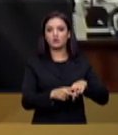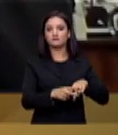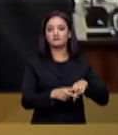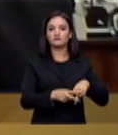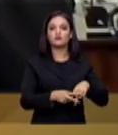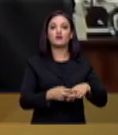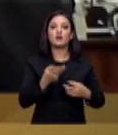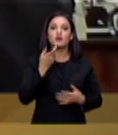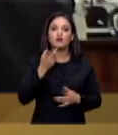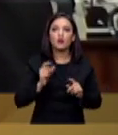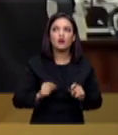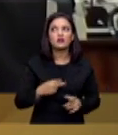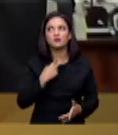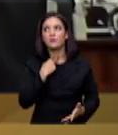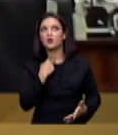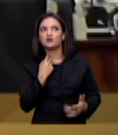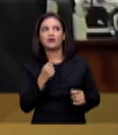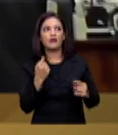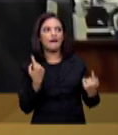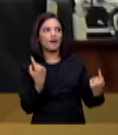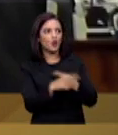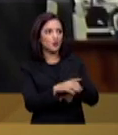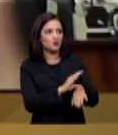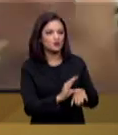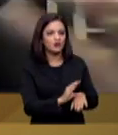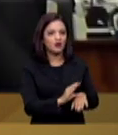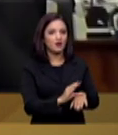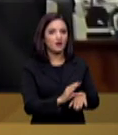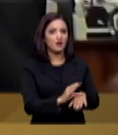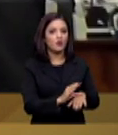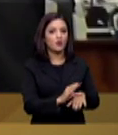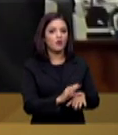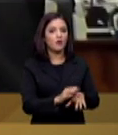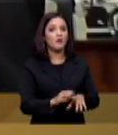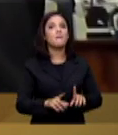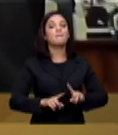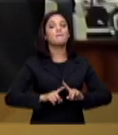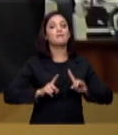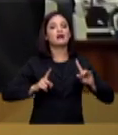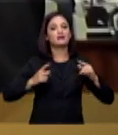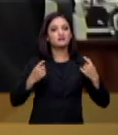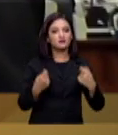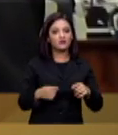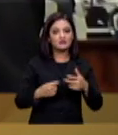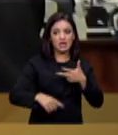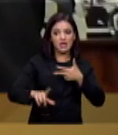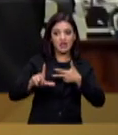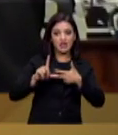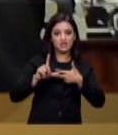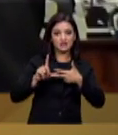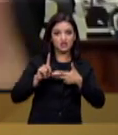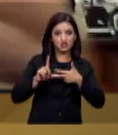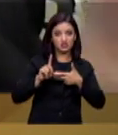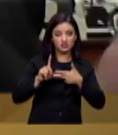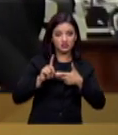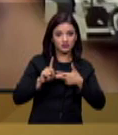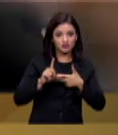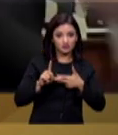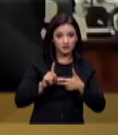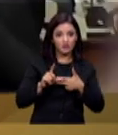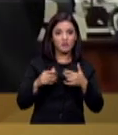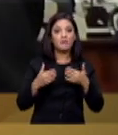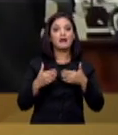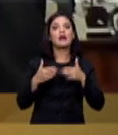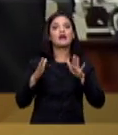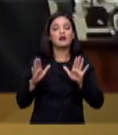pode declarar a inconstitucionalidade, mas vou fazer um tipo de apelo ao legislador para que ele venha